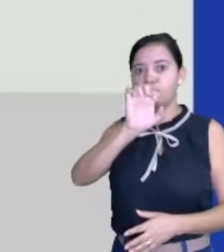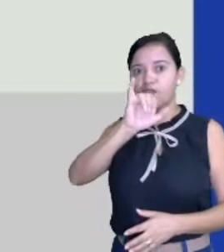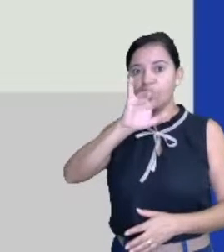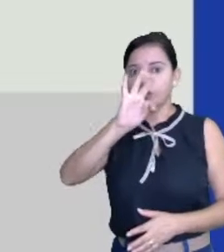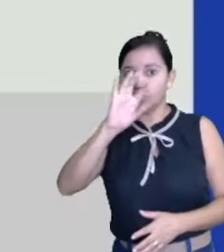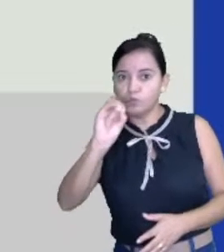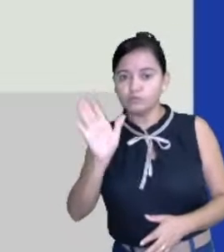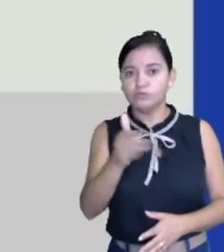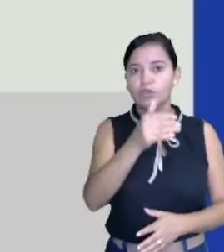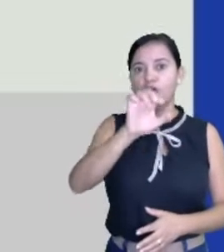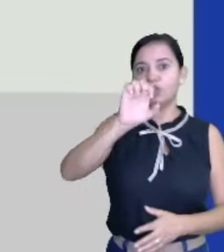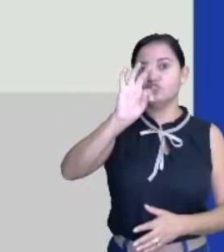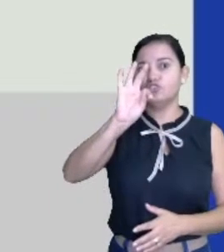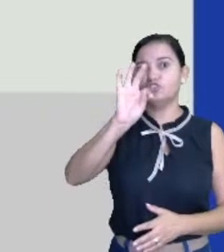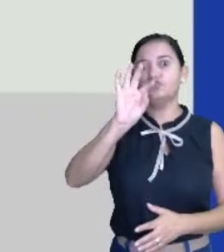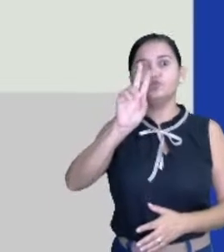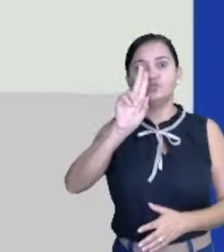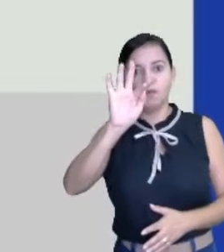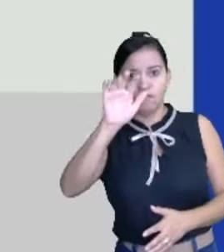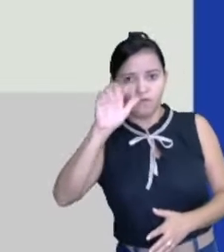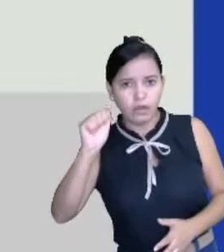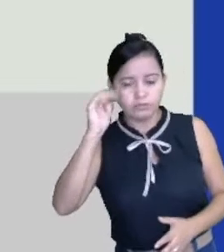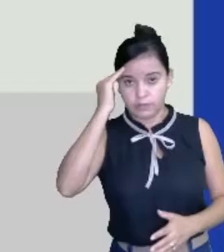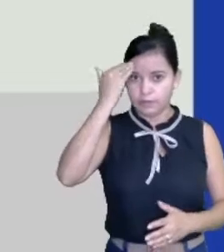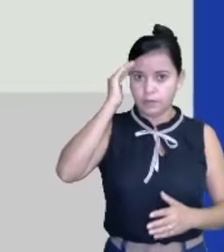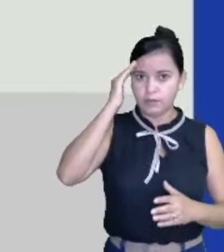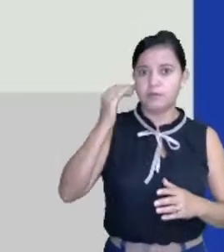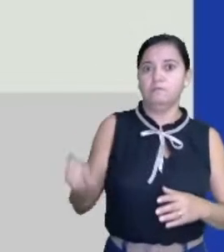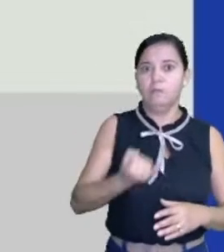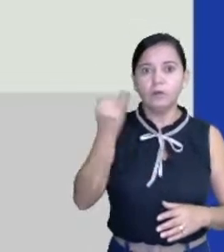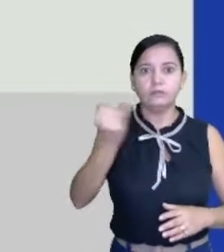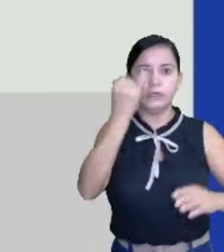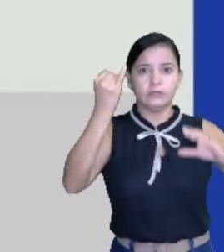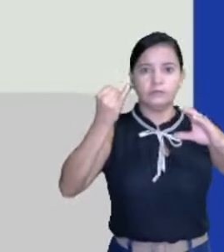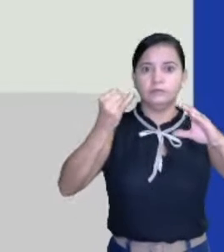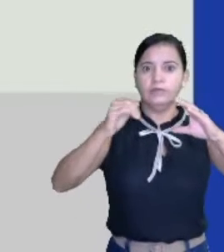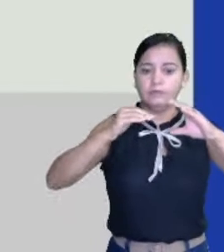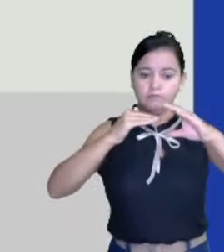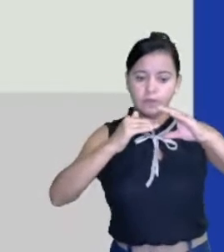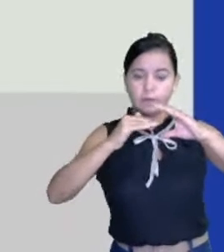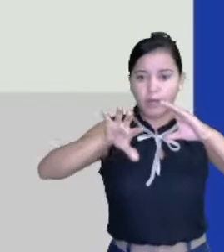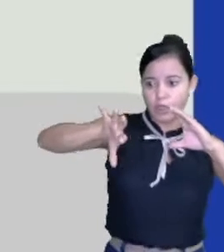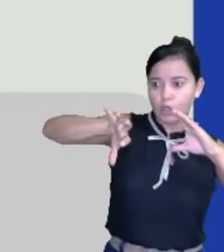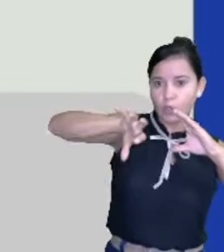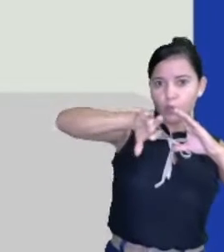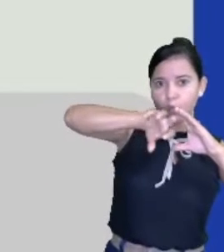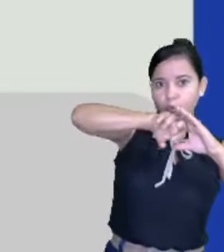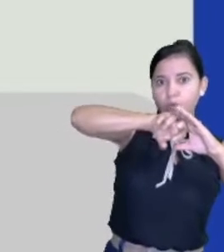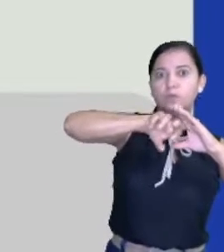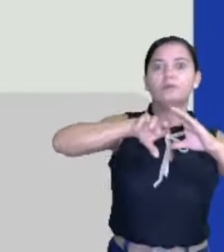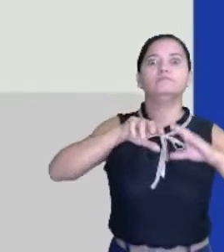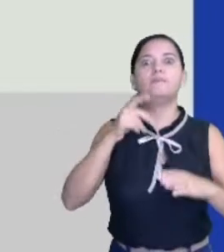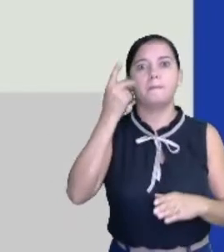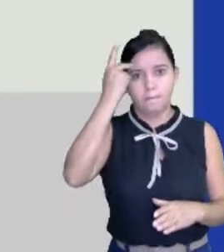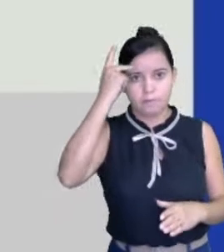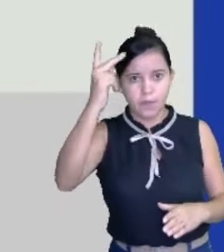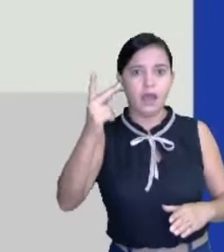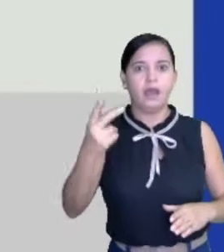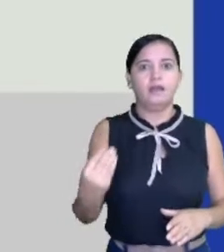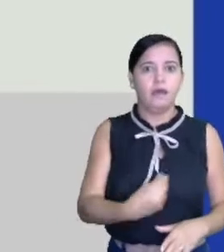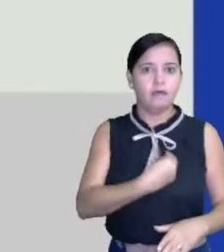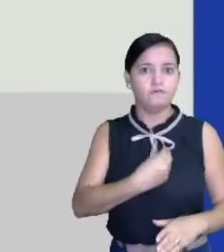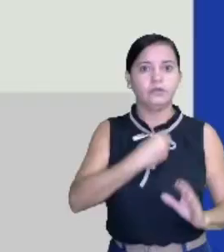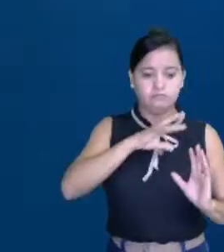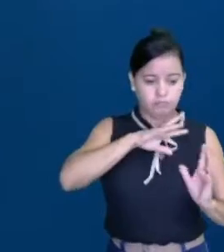e fundamental à vida na Terra. Compreender a importância da camada de ozônio para a manutenção à vida